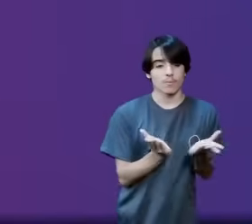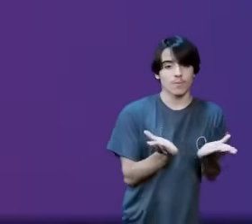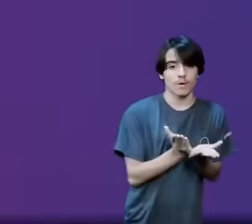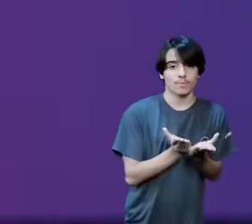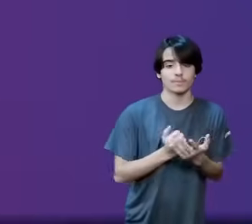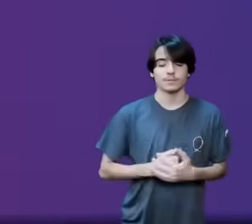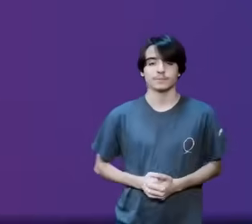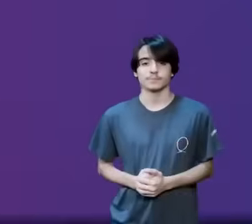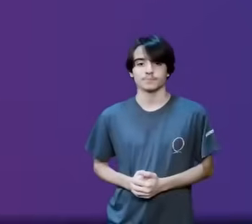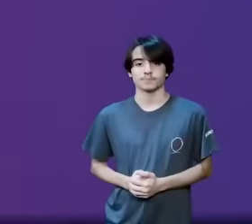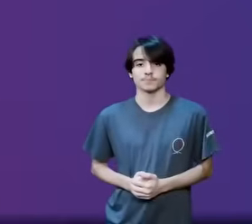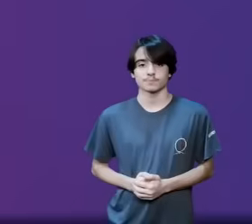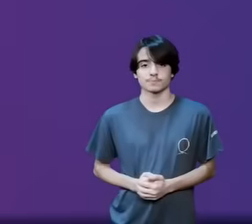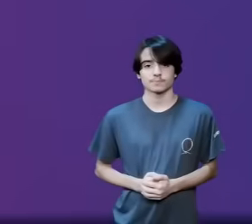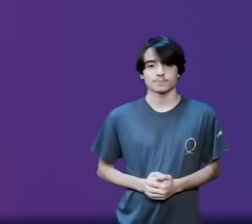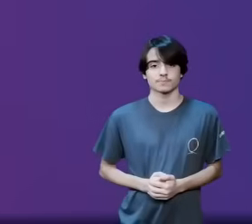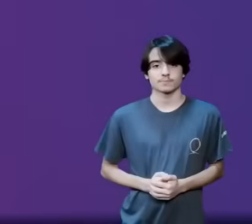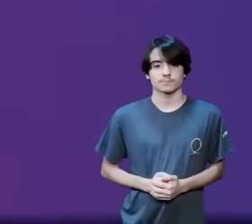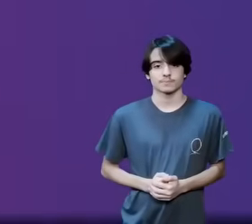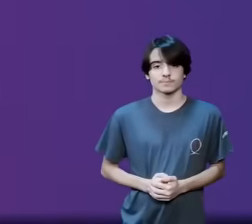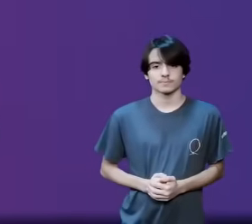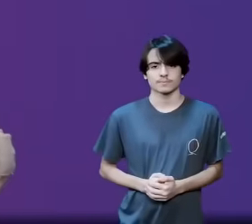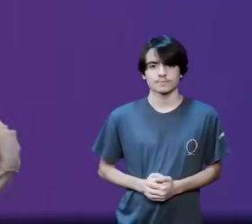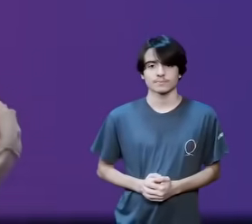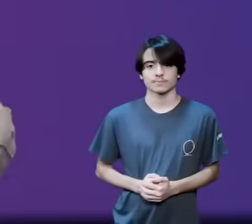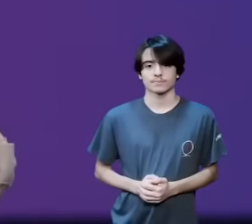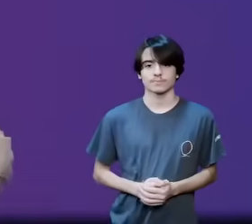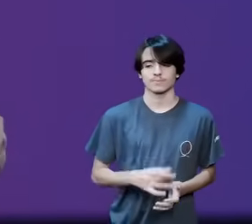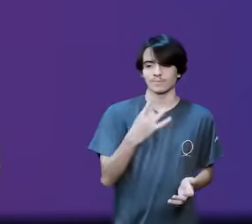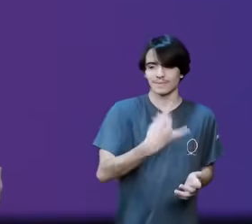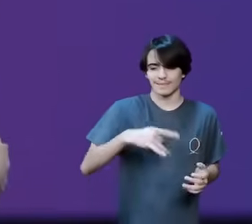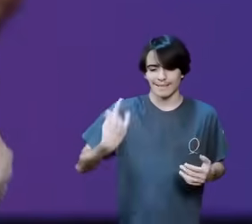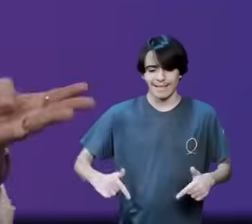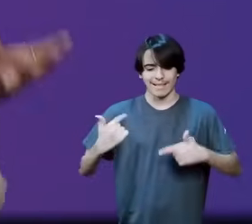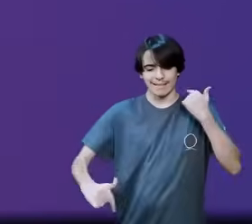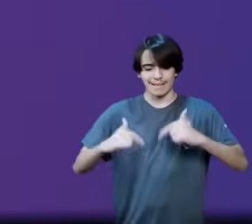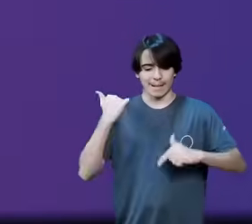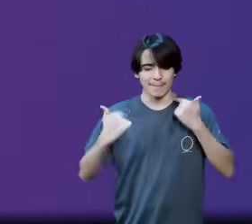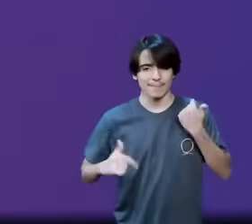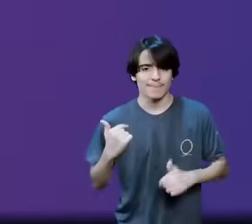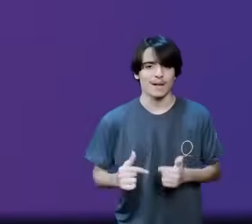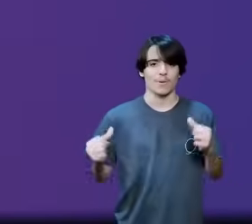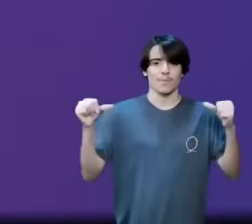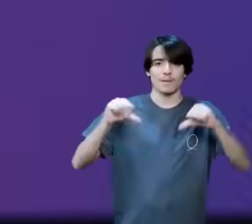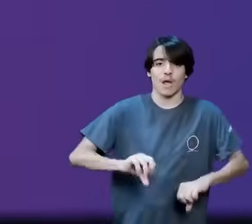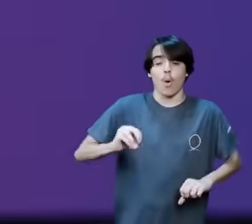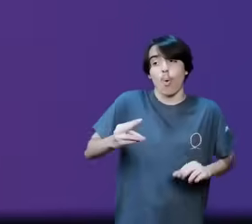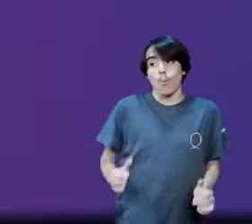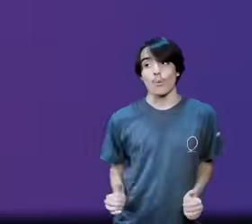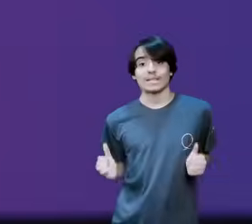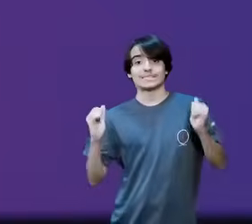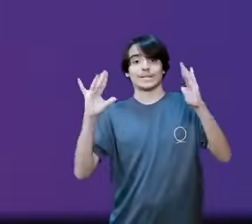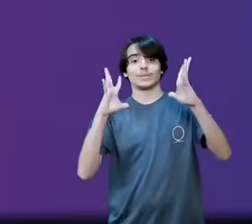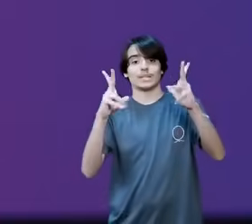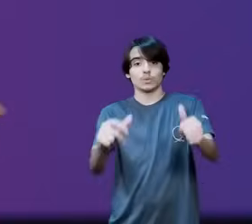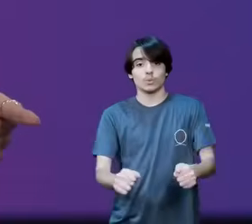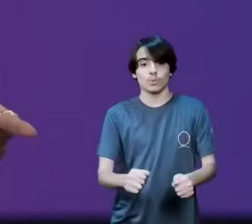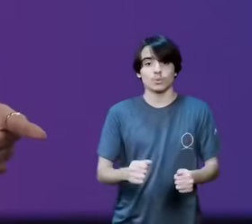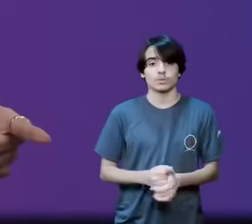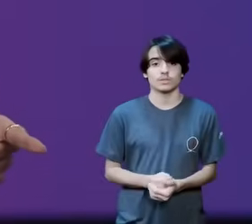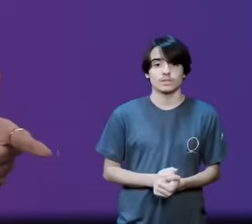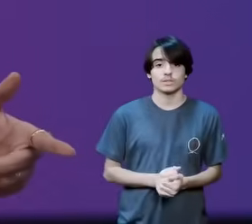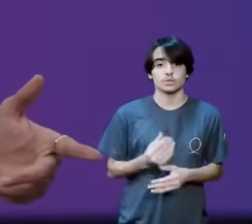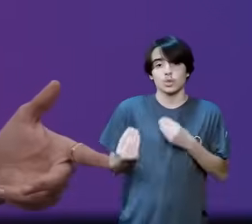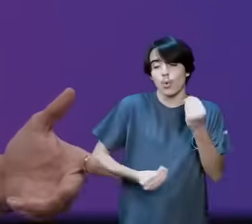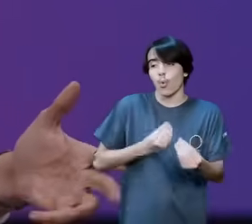estão submetidos ao mesmo fator que tortura, trabalha, treina, humilha ou exalta a todos, dependendo de